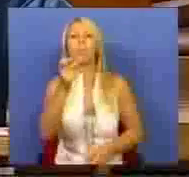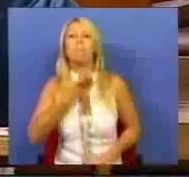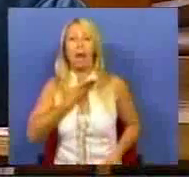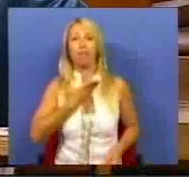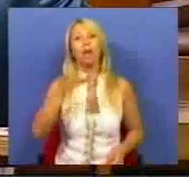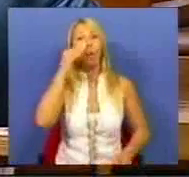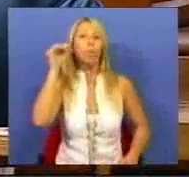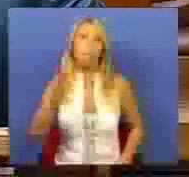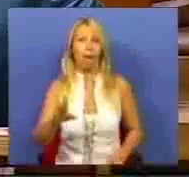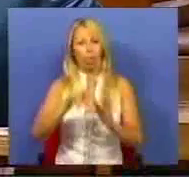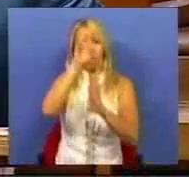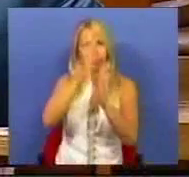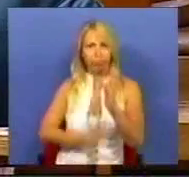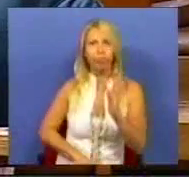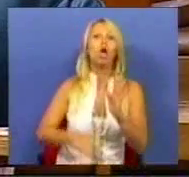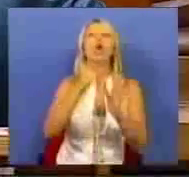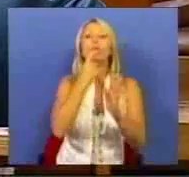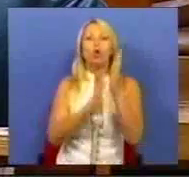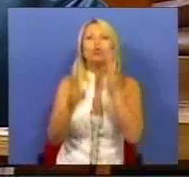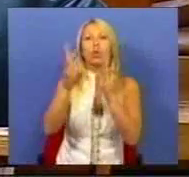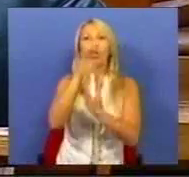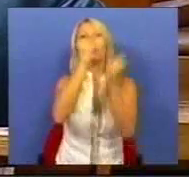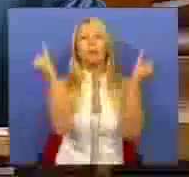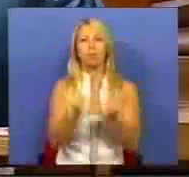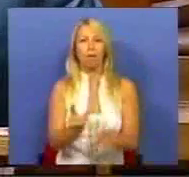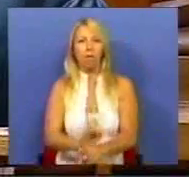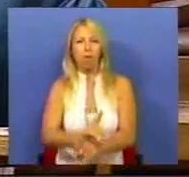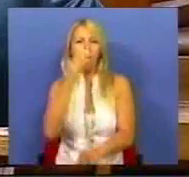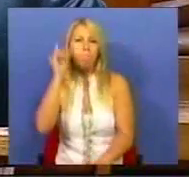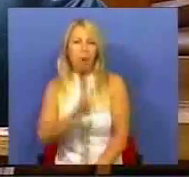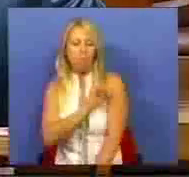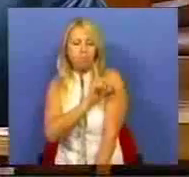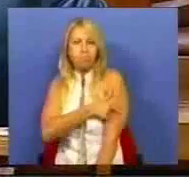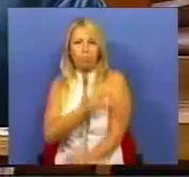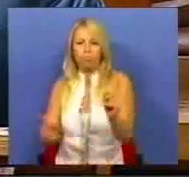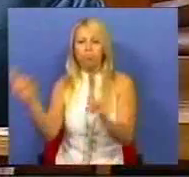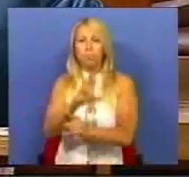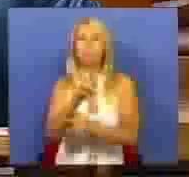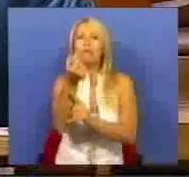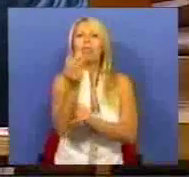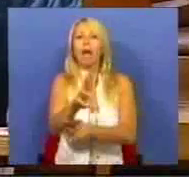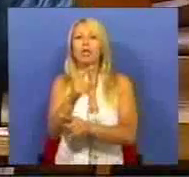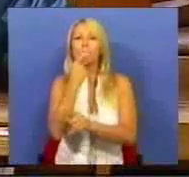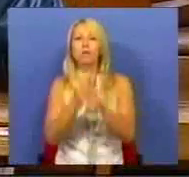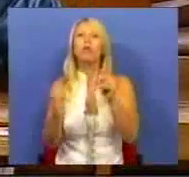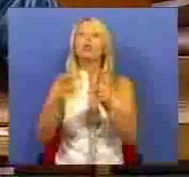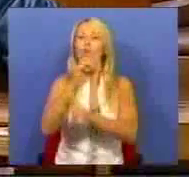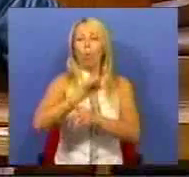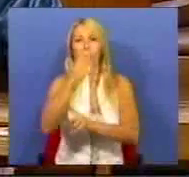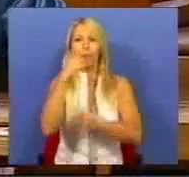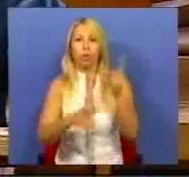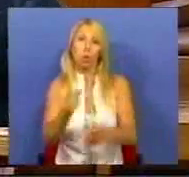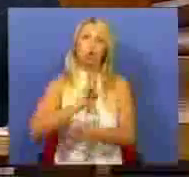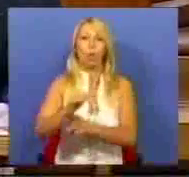juro internacional, mais depressa cresce a prepotência dos bancos que sobem as taxas de juro contra as pessoas e contra as